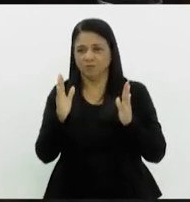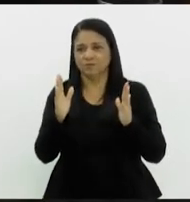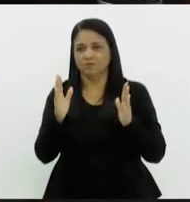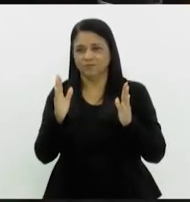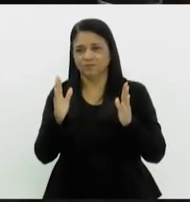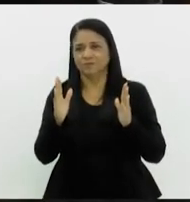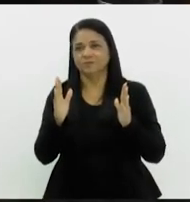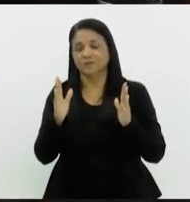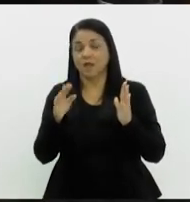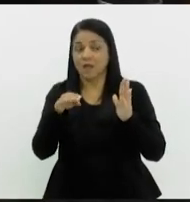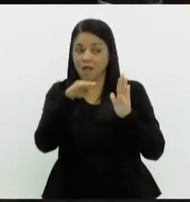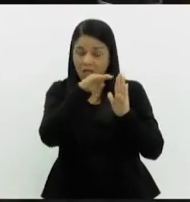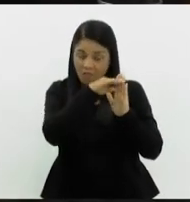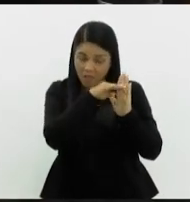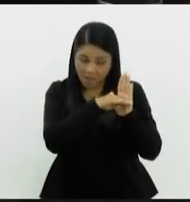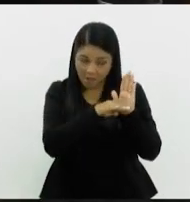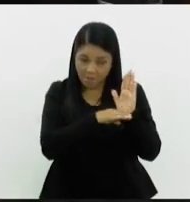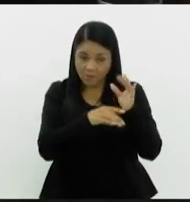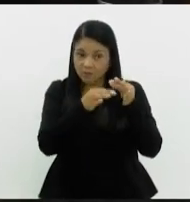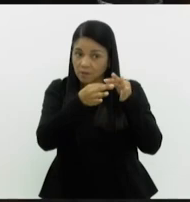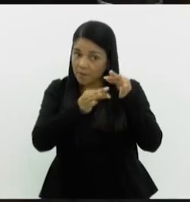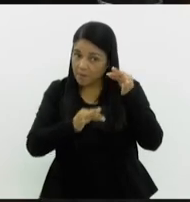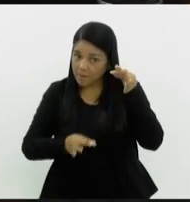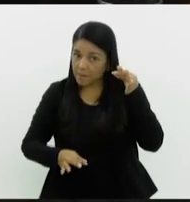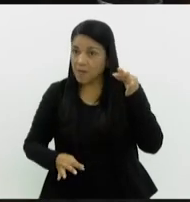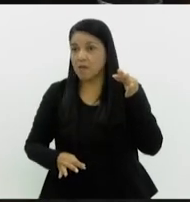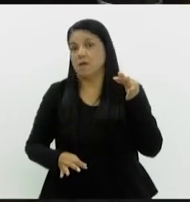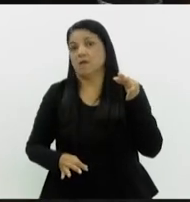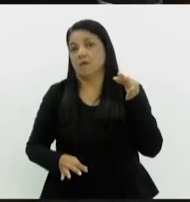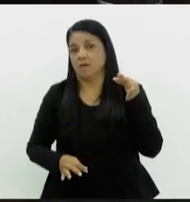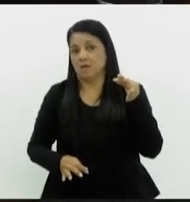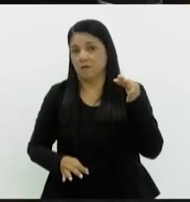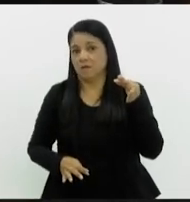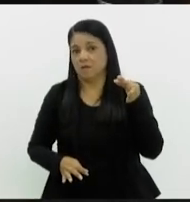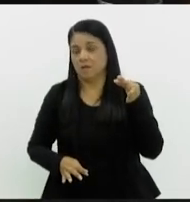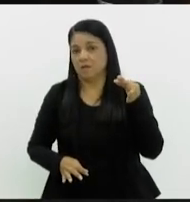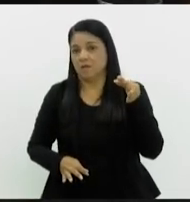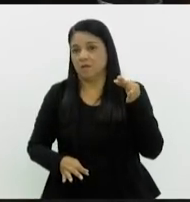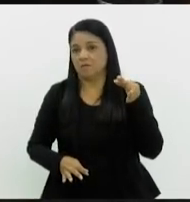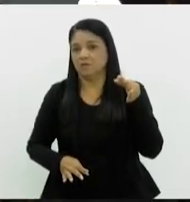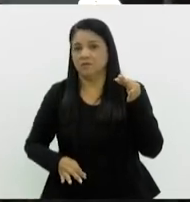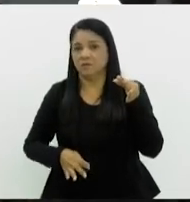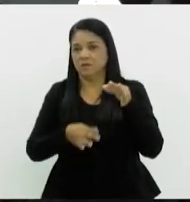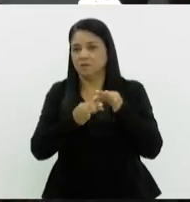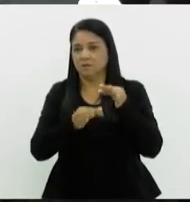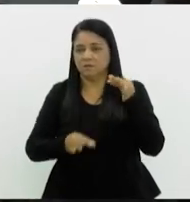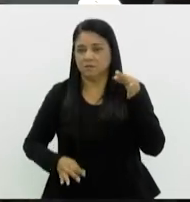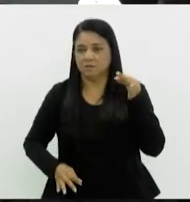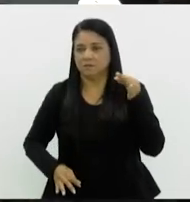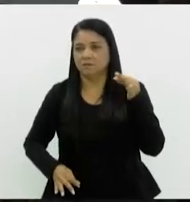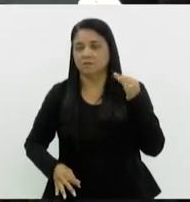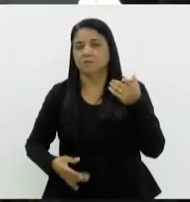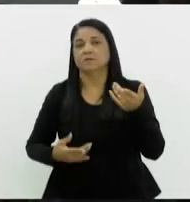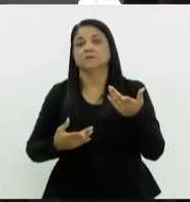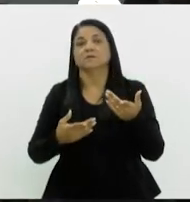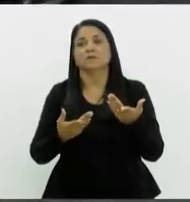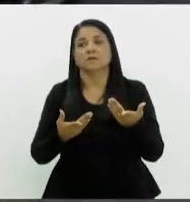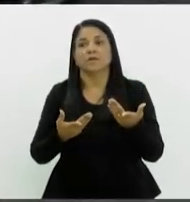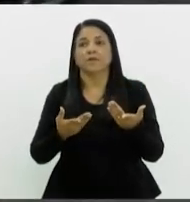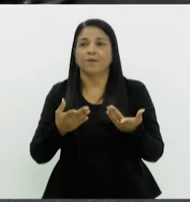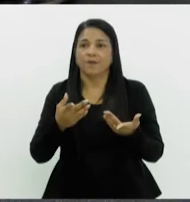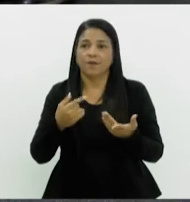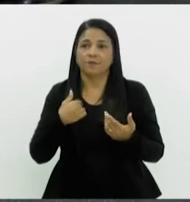Nós estamos com a pausa bastante extensa. Sim, muito brevemente. Acho que é justificado,